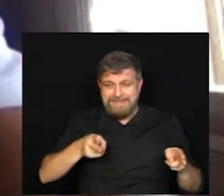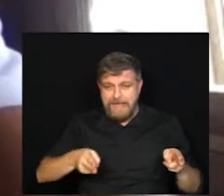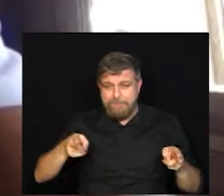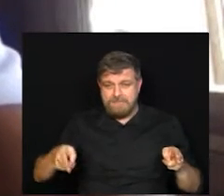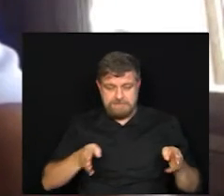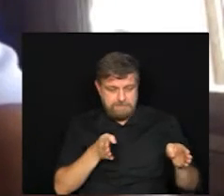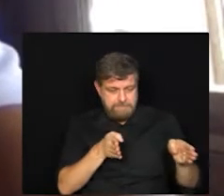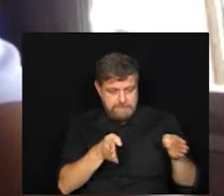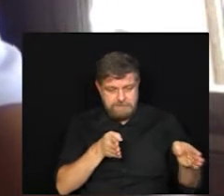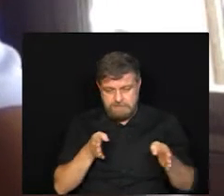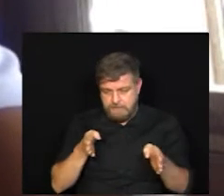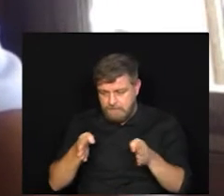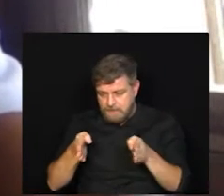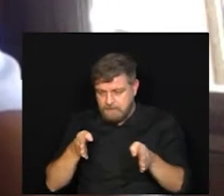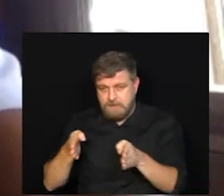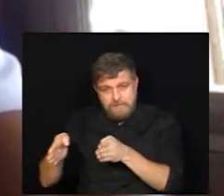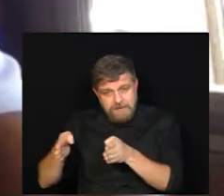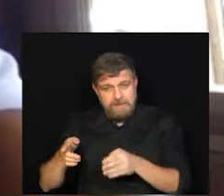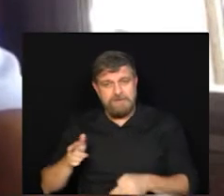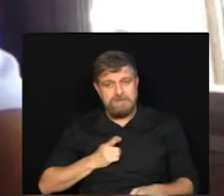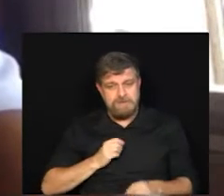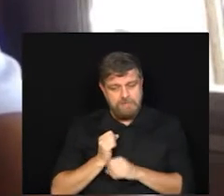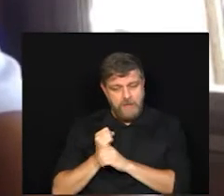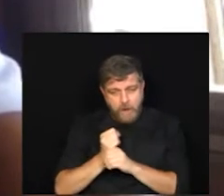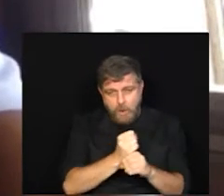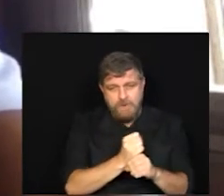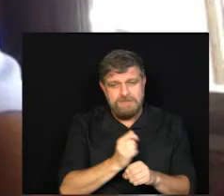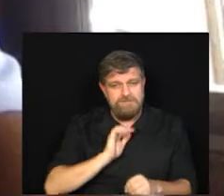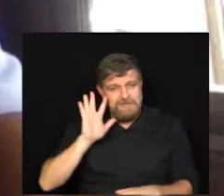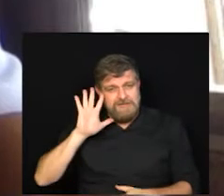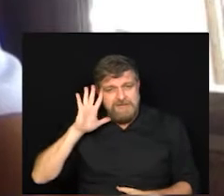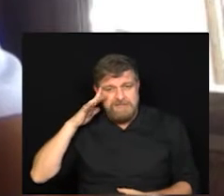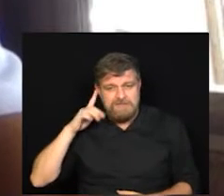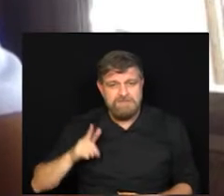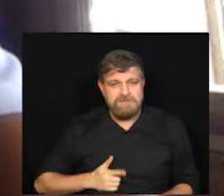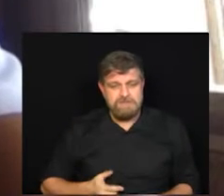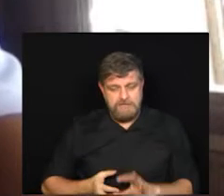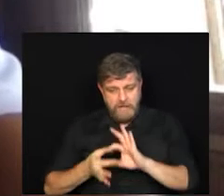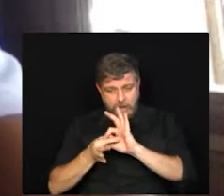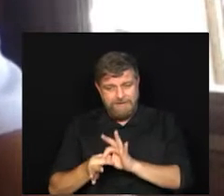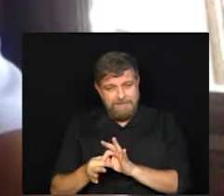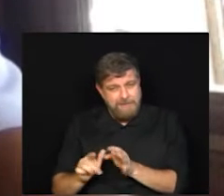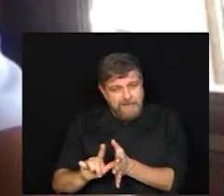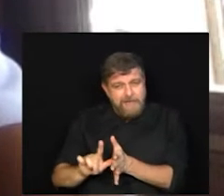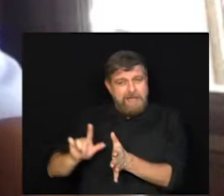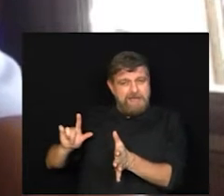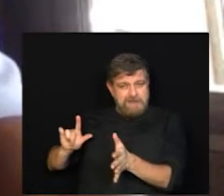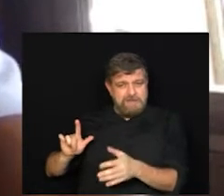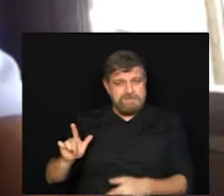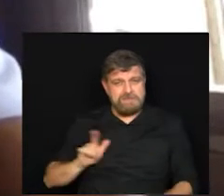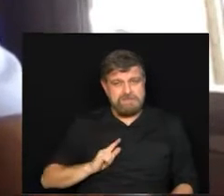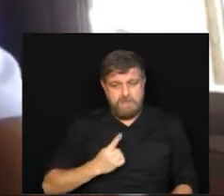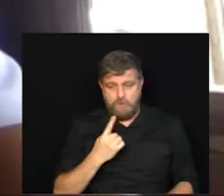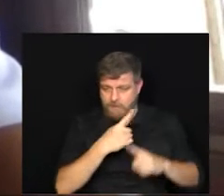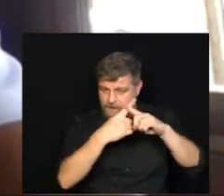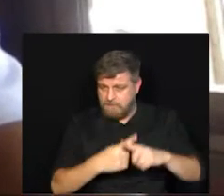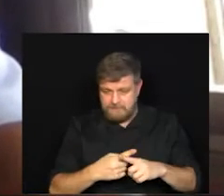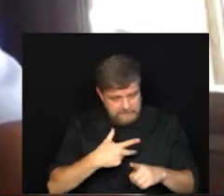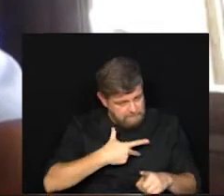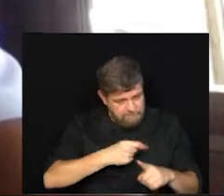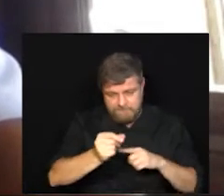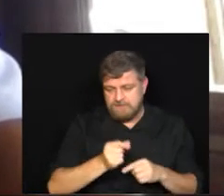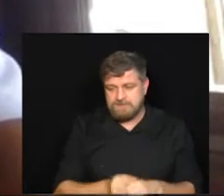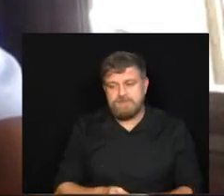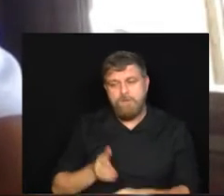geralmente teve alguns anos que foram decididos na pré-olímpica, que é um campeonato só e quem vencer vai. Nossa.